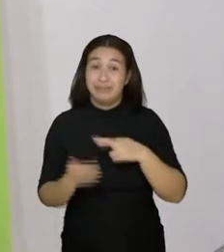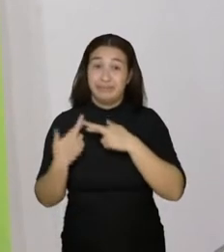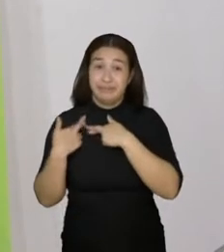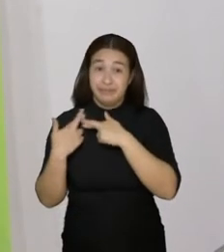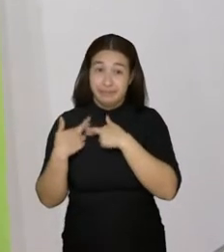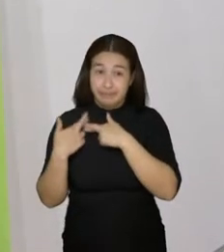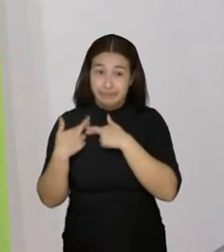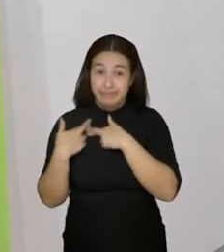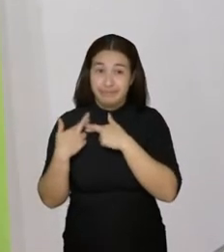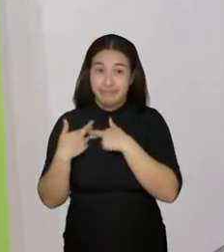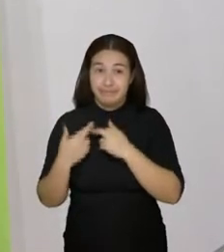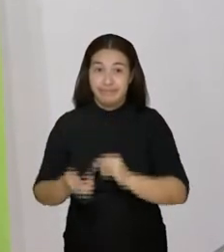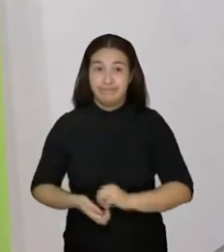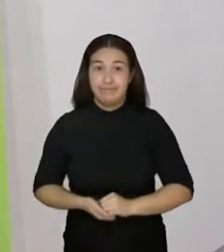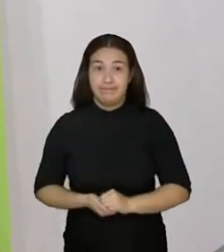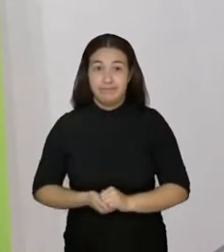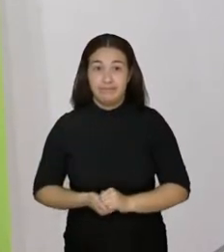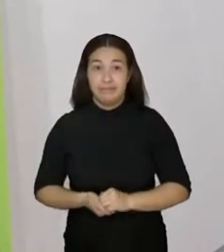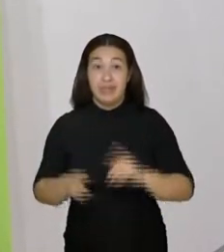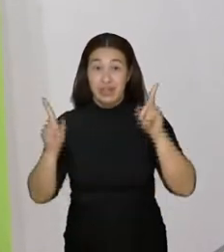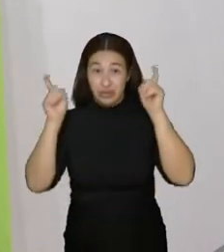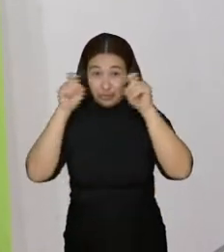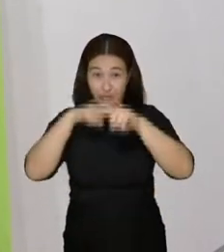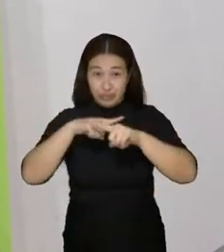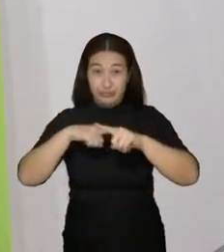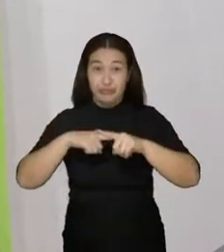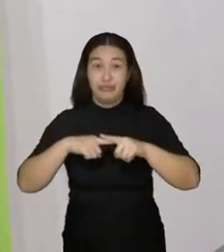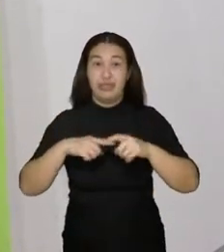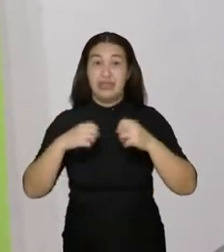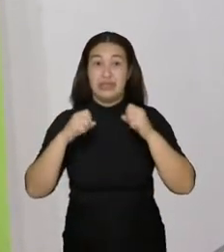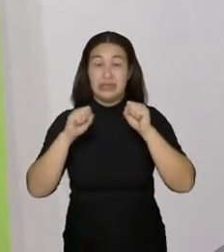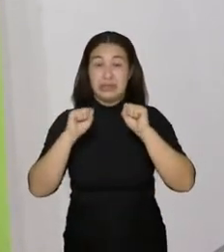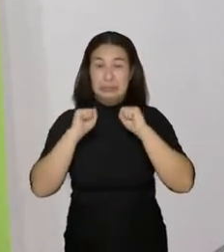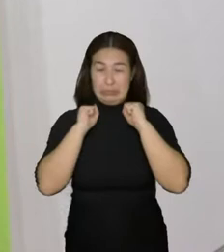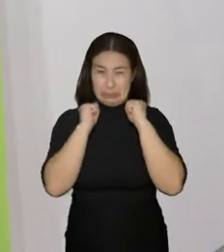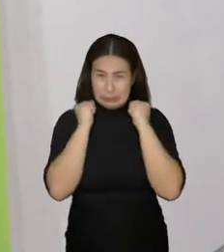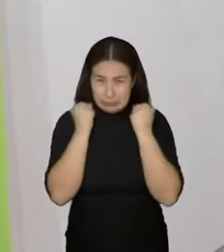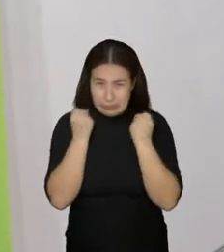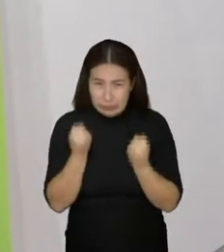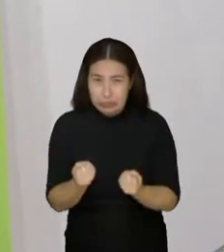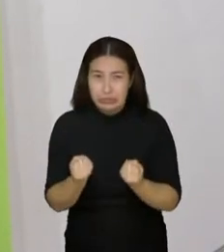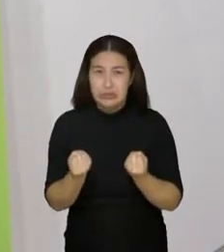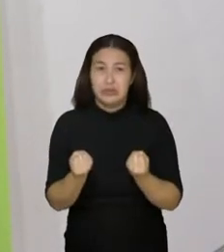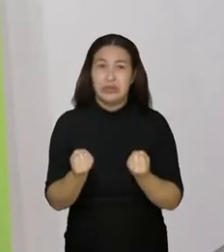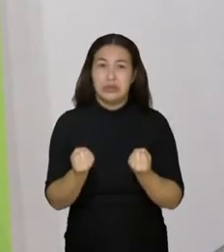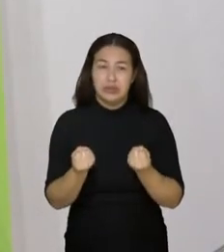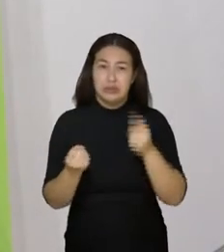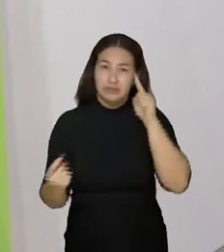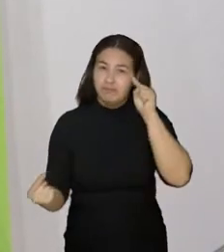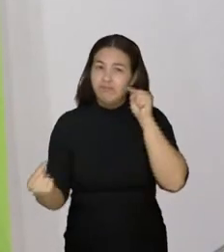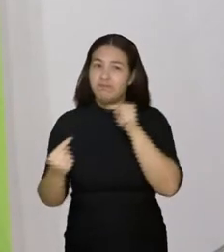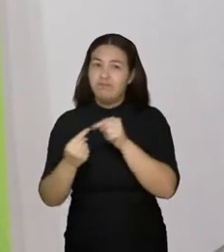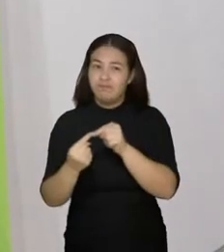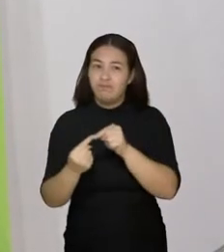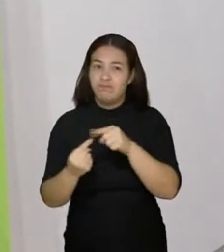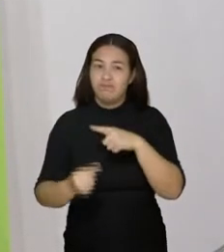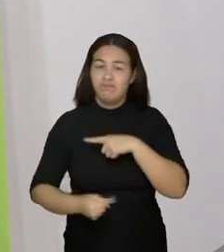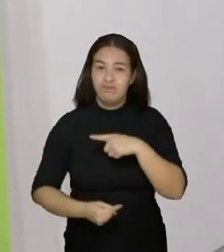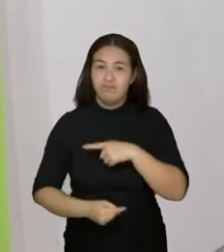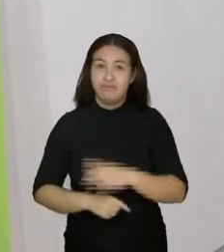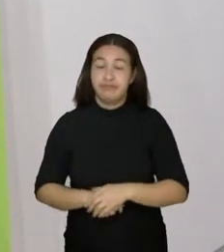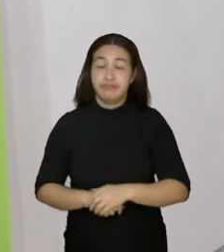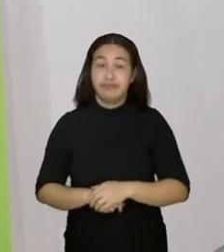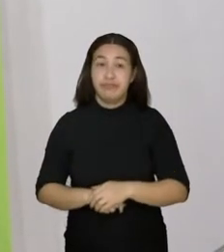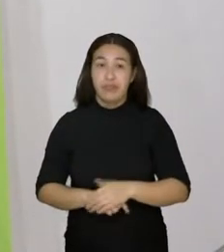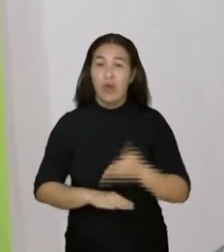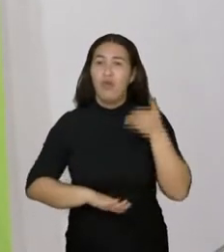enorme difícil hardua embora privilegiada missão mas iremos